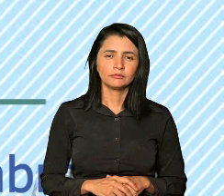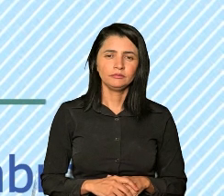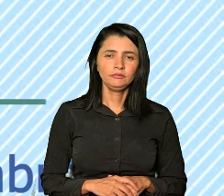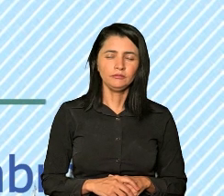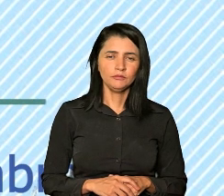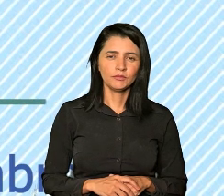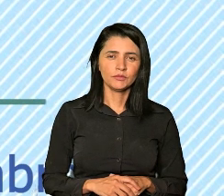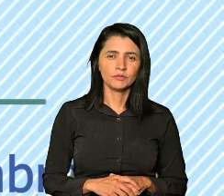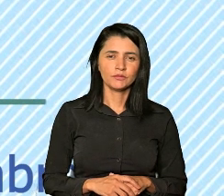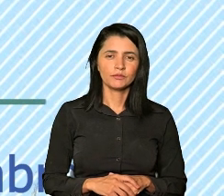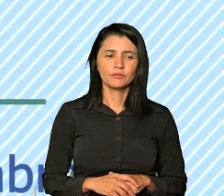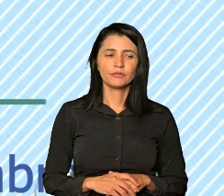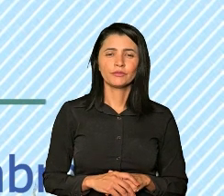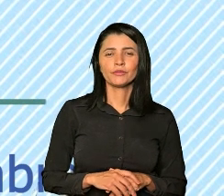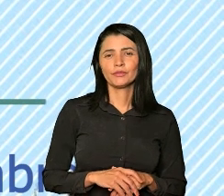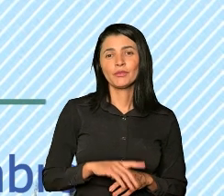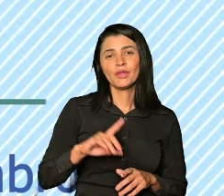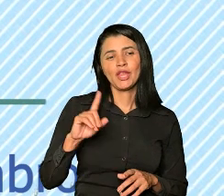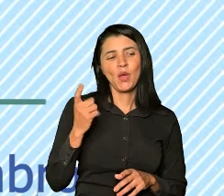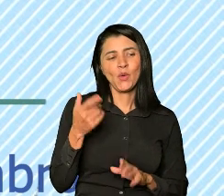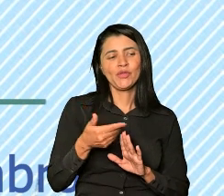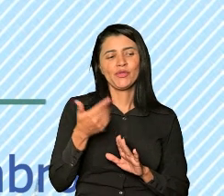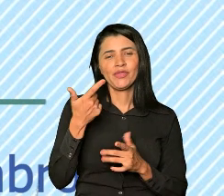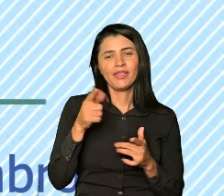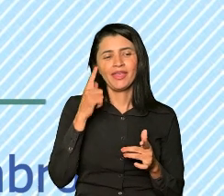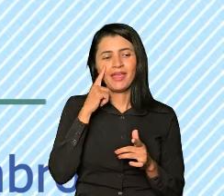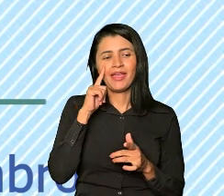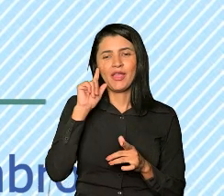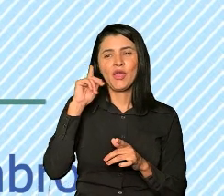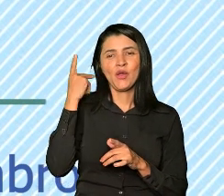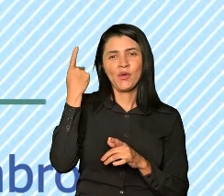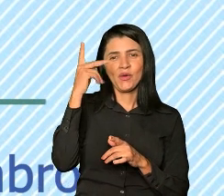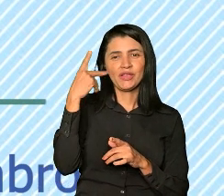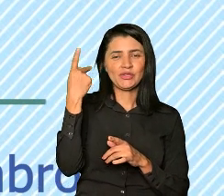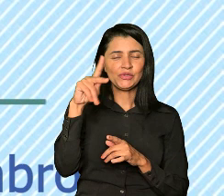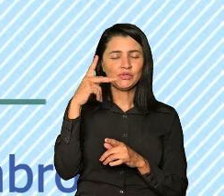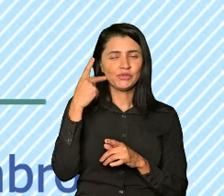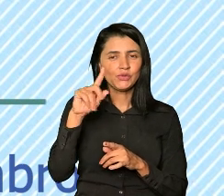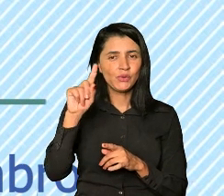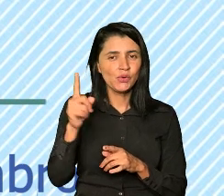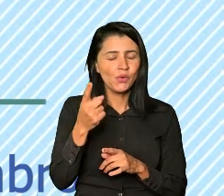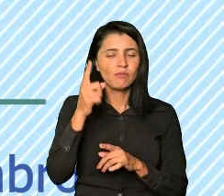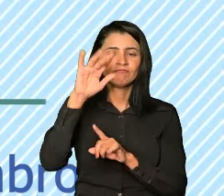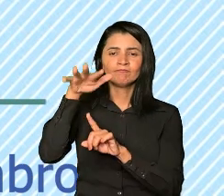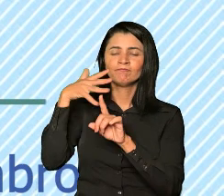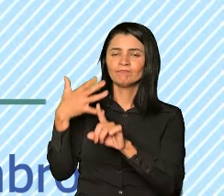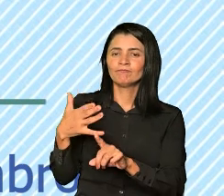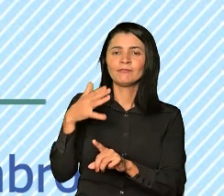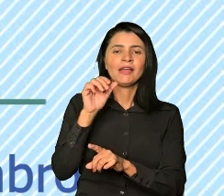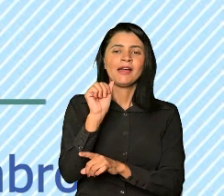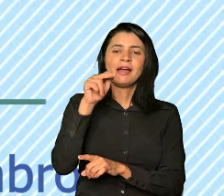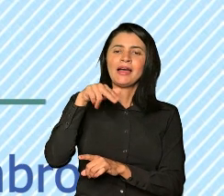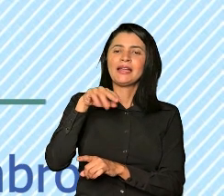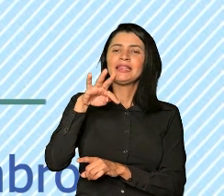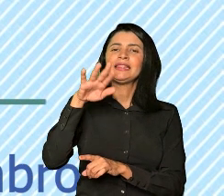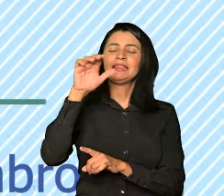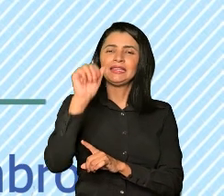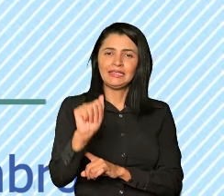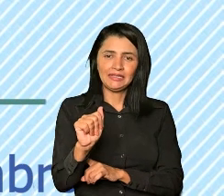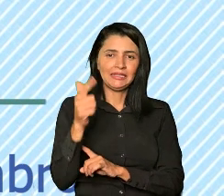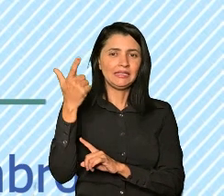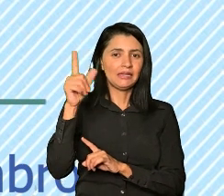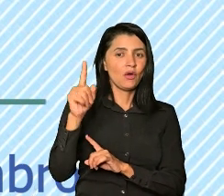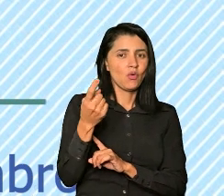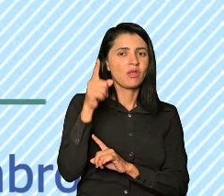Pode. A única exceção, Anitta, aí eu coloquei em sua homenagem, vem? O monumento a Anitta Garibaldi. Mas isso é